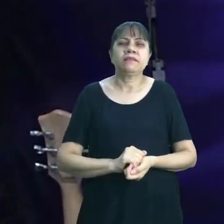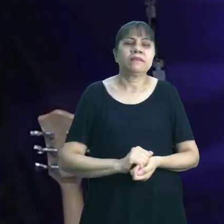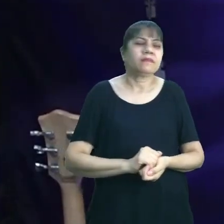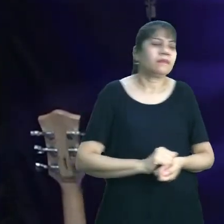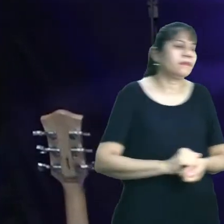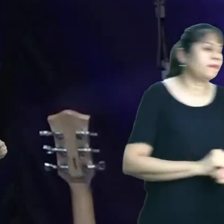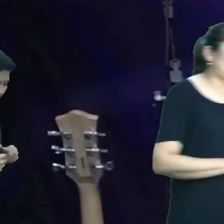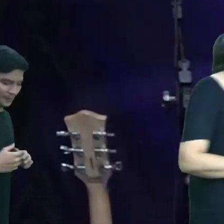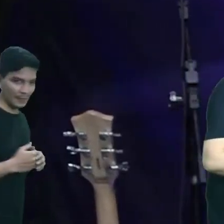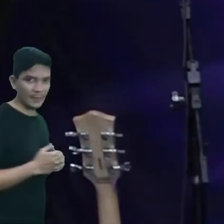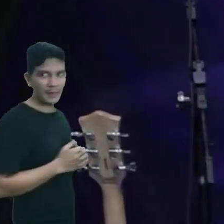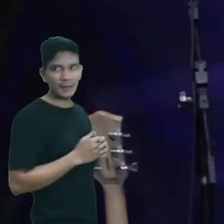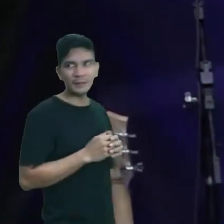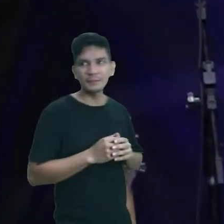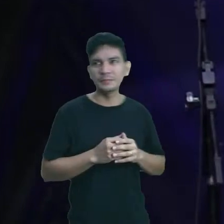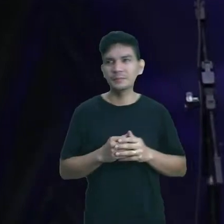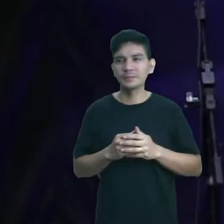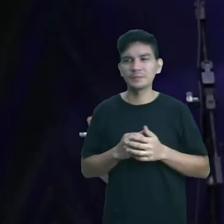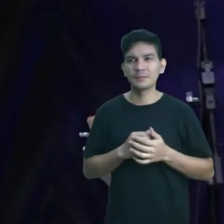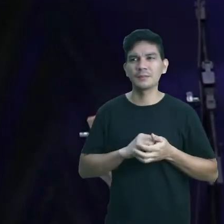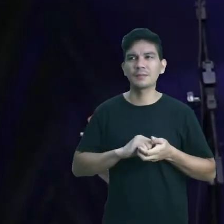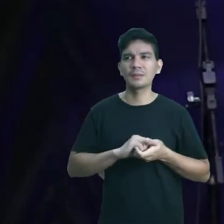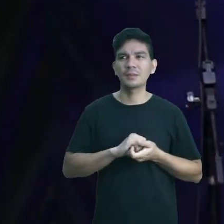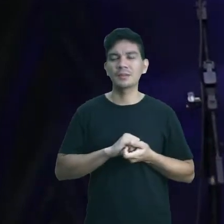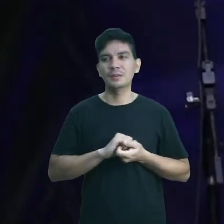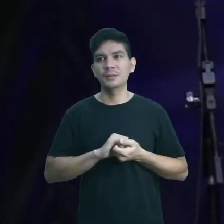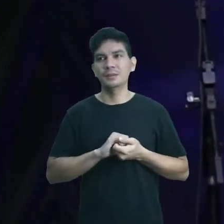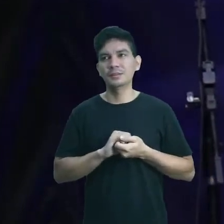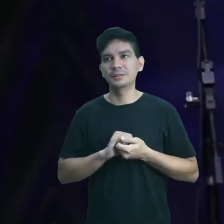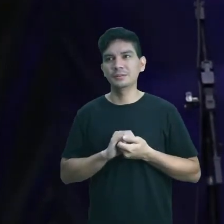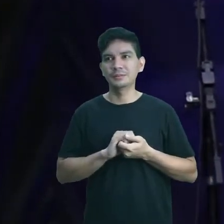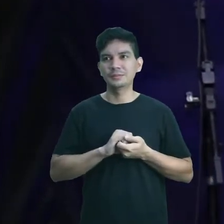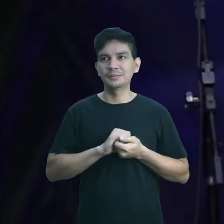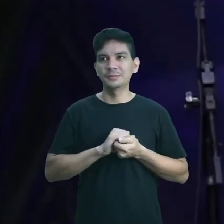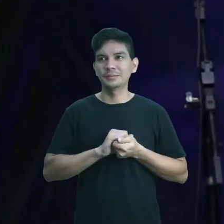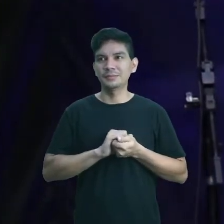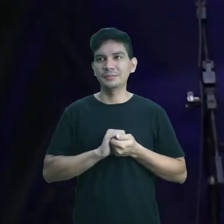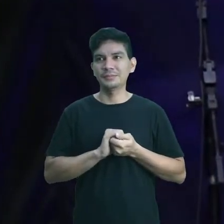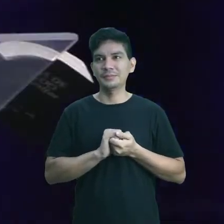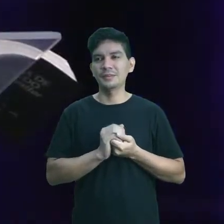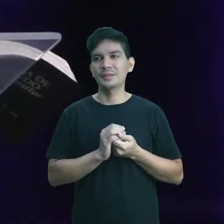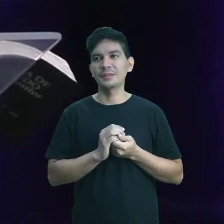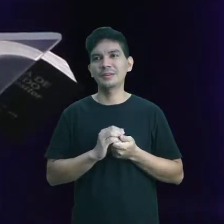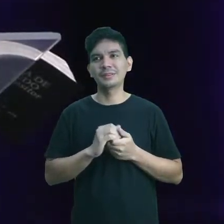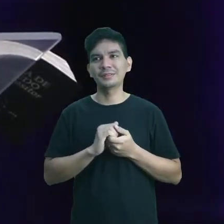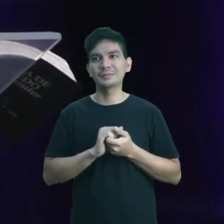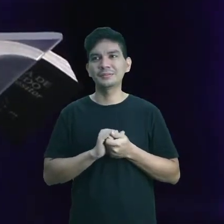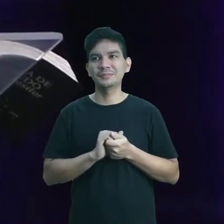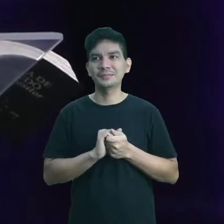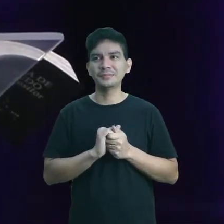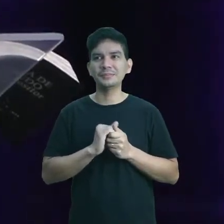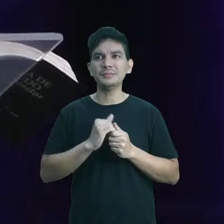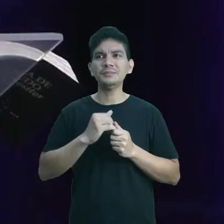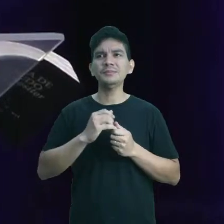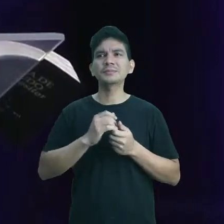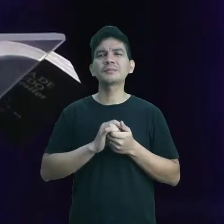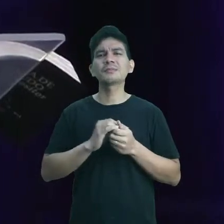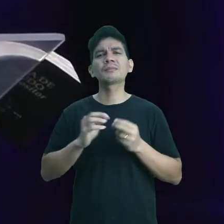Aqui também Deus fala aos solteirões e viúvos. As